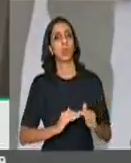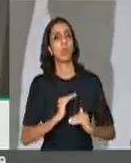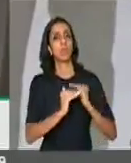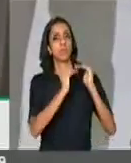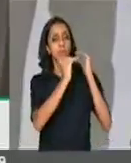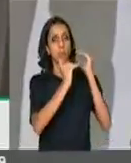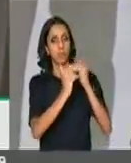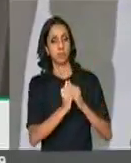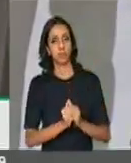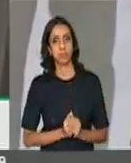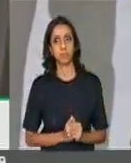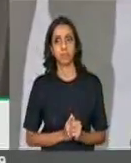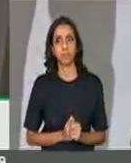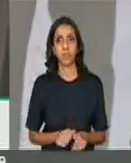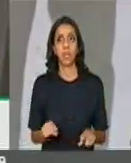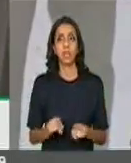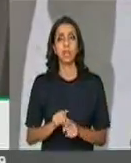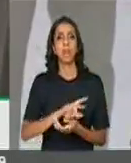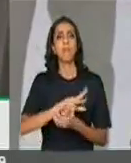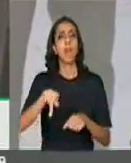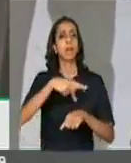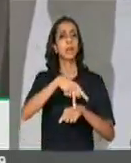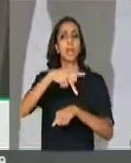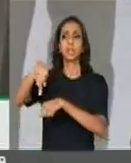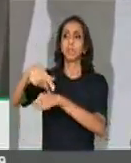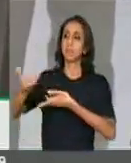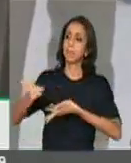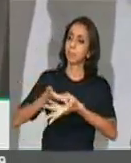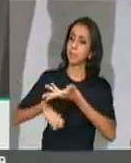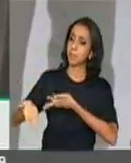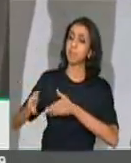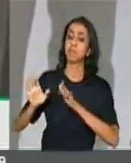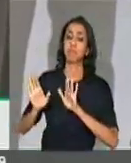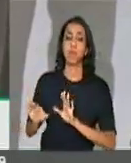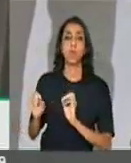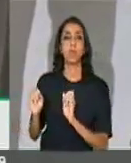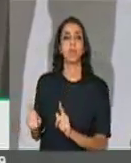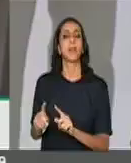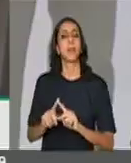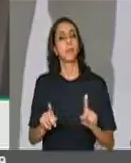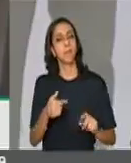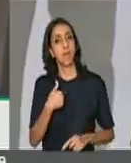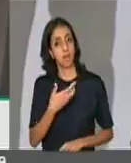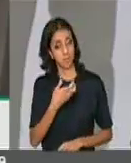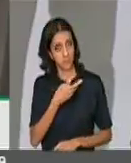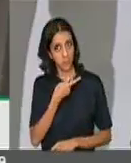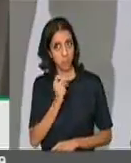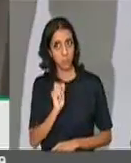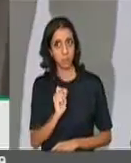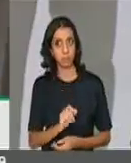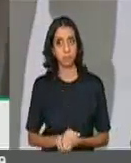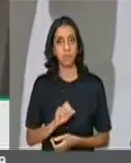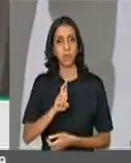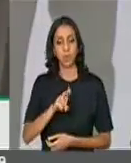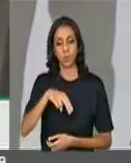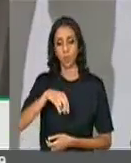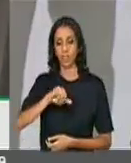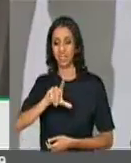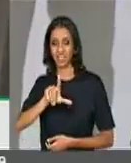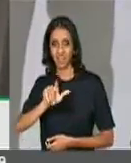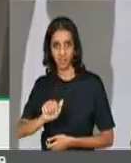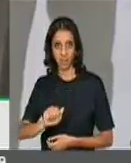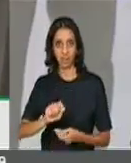relações entre esses países, eu queria aqui acentuar de que a UNILA e